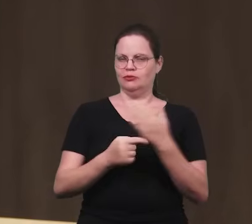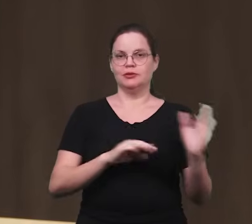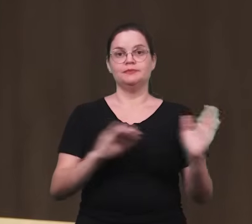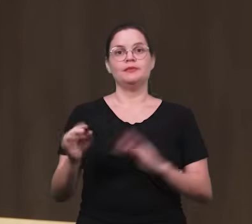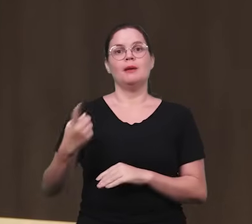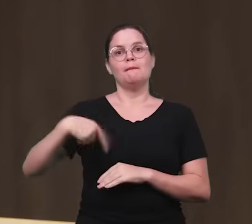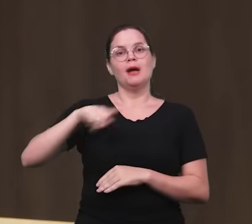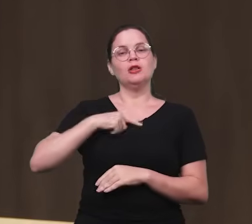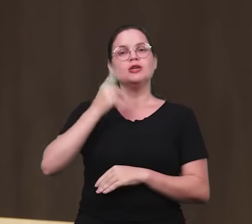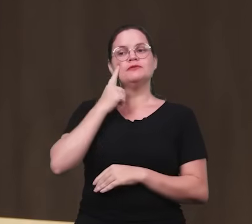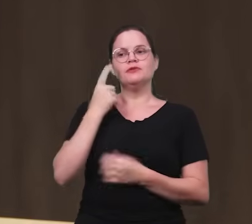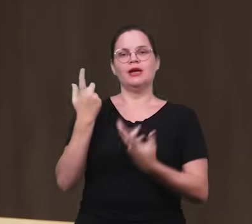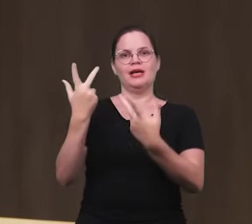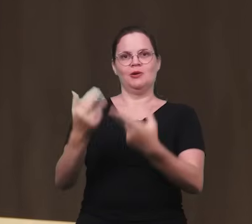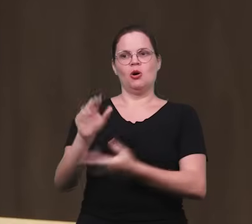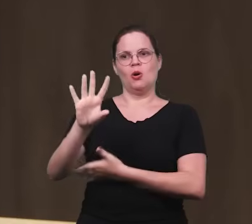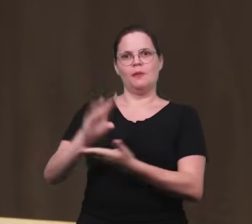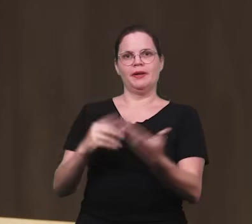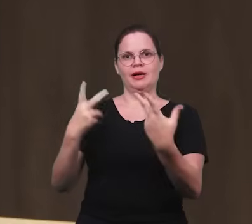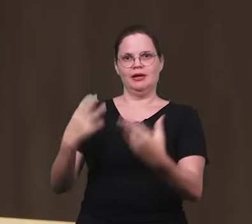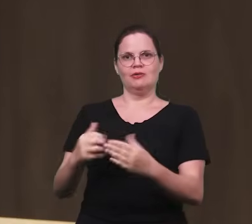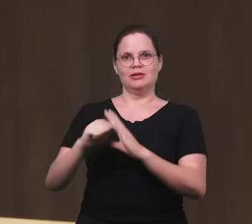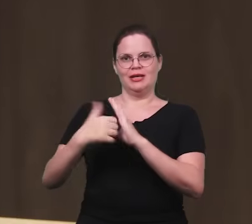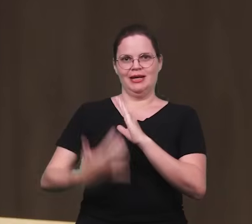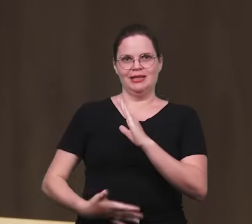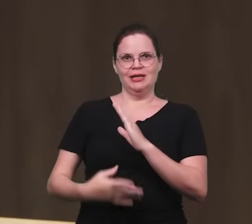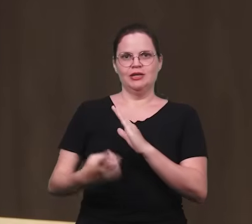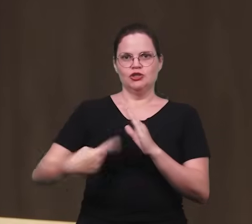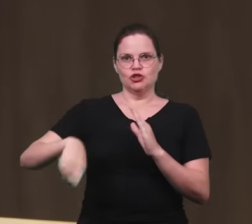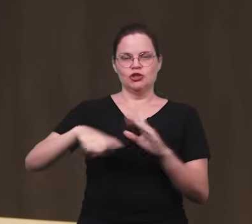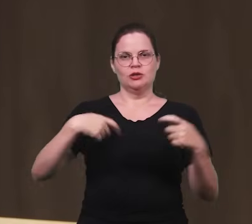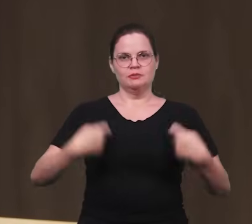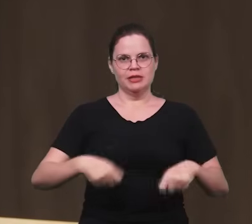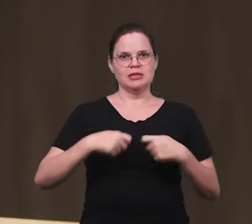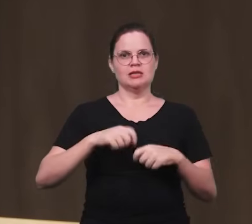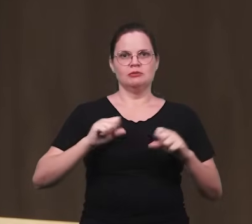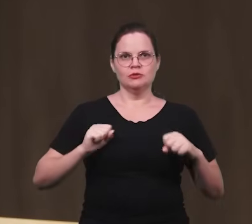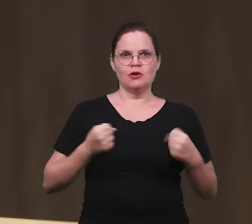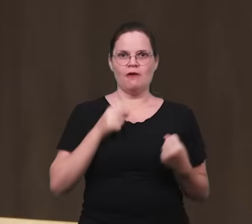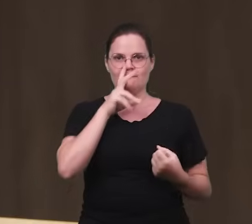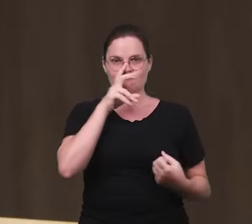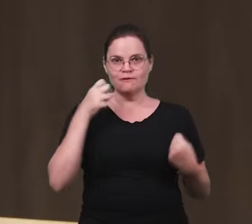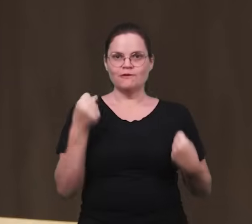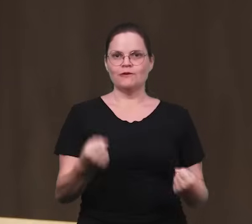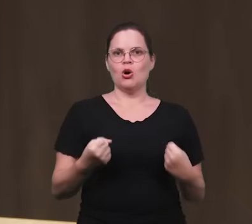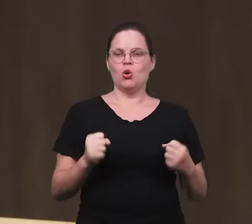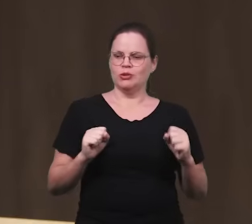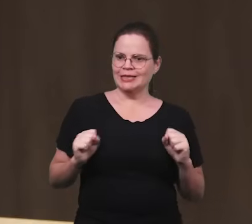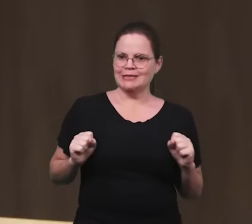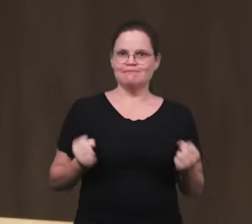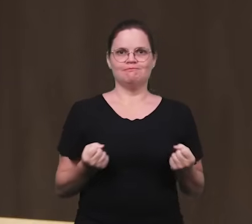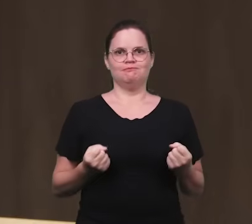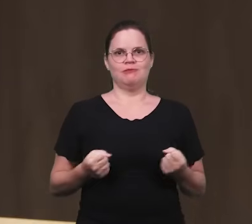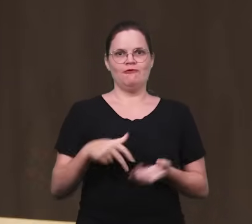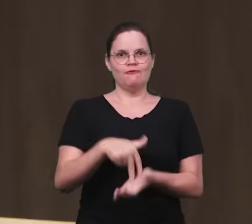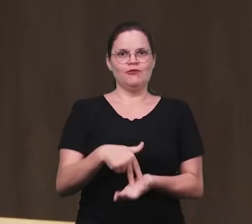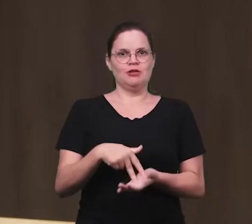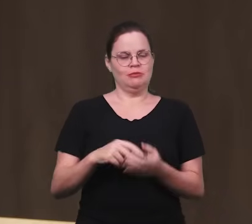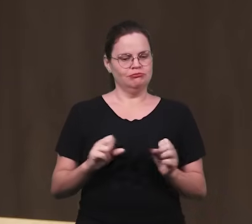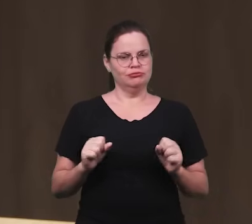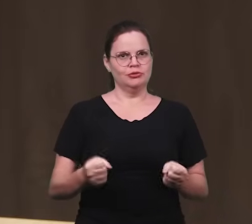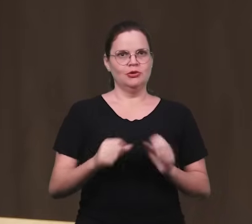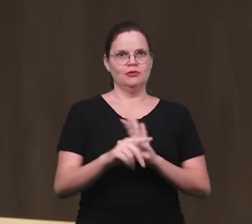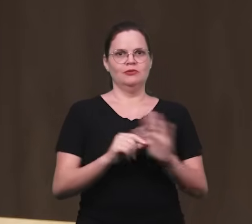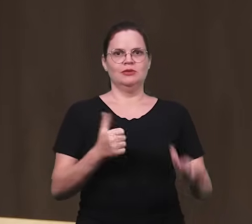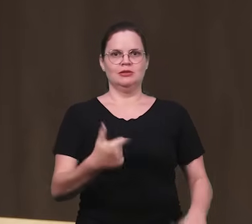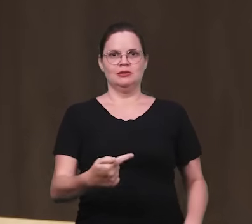a palavra fala, que nós busquemos a cada dia ser essa mulher, aqui o versículo 17